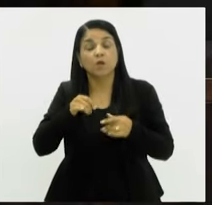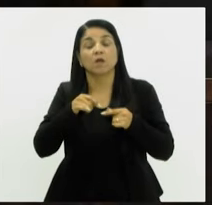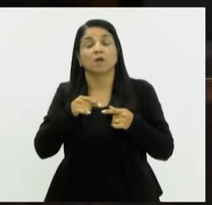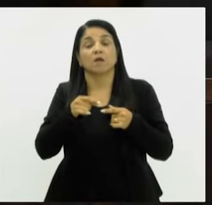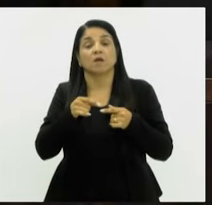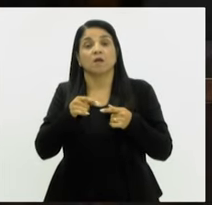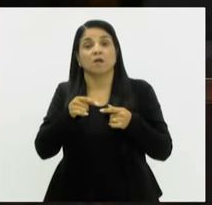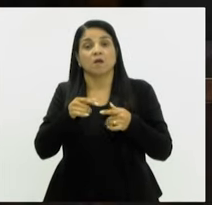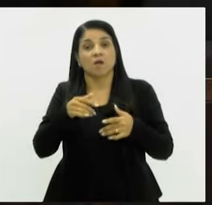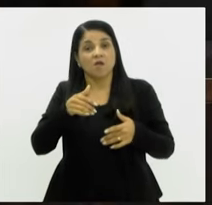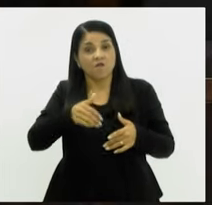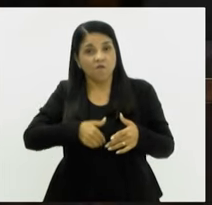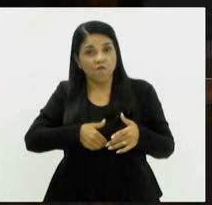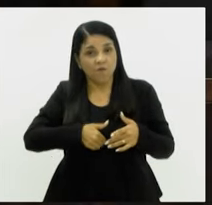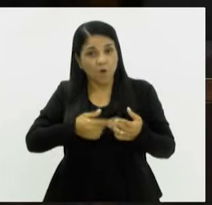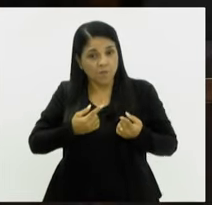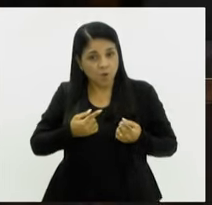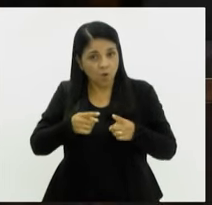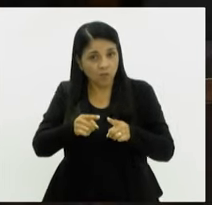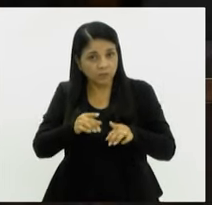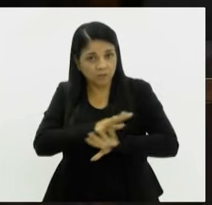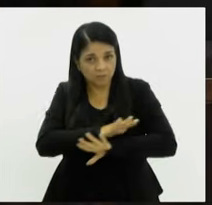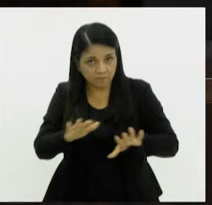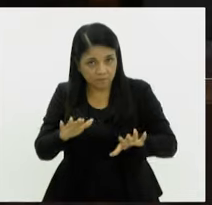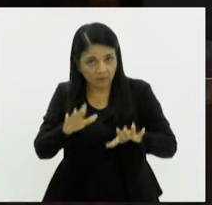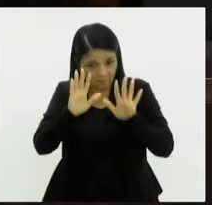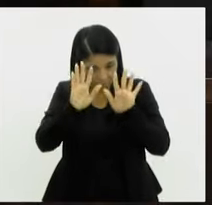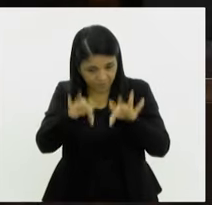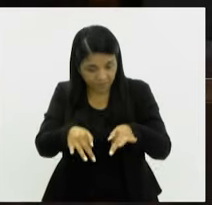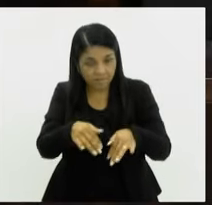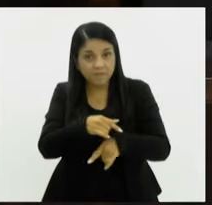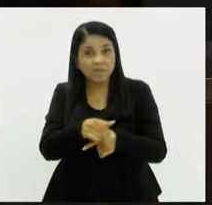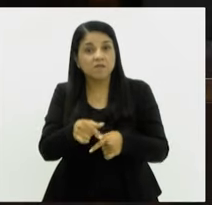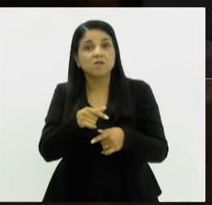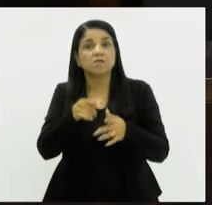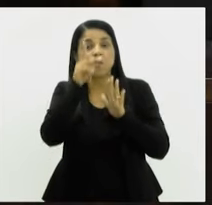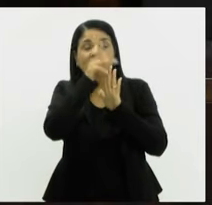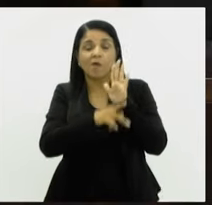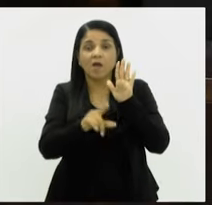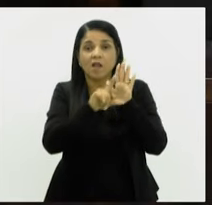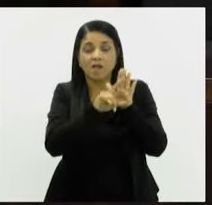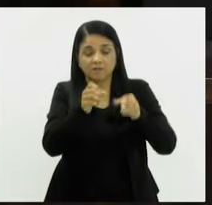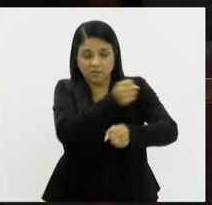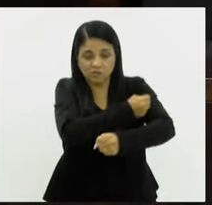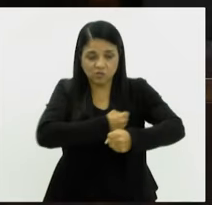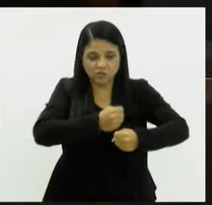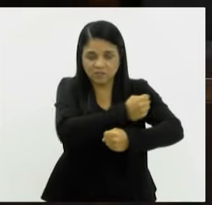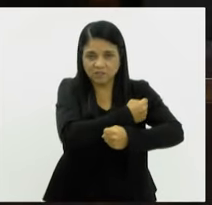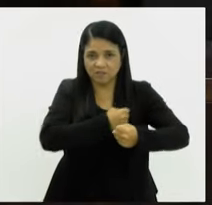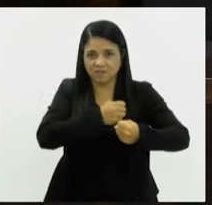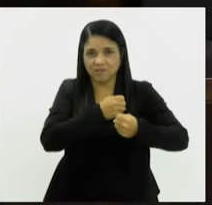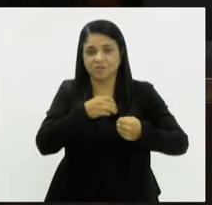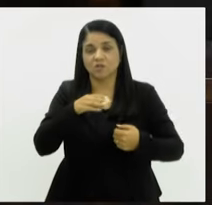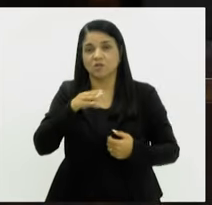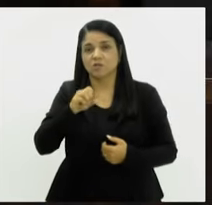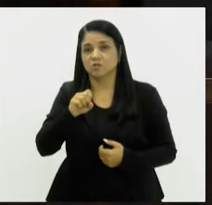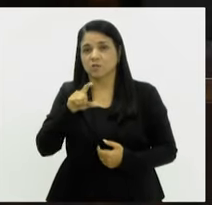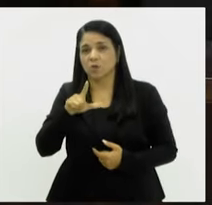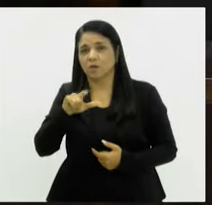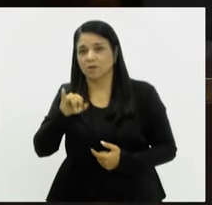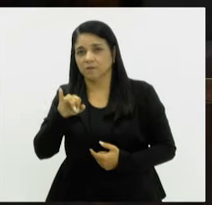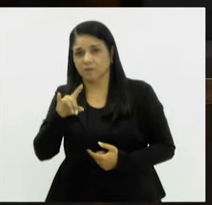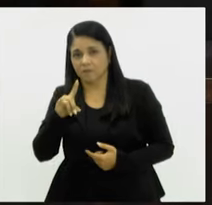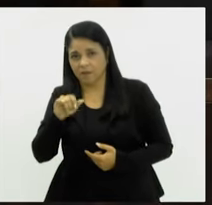e importante. Nós fizemos aqui, espelhamos o projeto de lei das cozinhas solidárias, que hoje é o parâmetro para